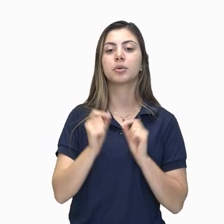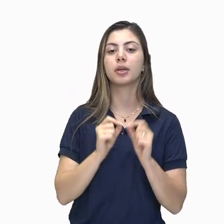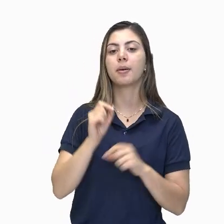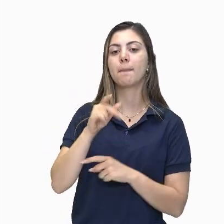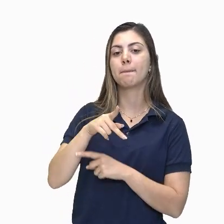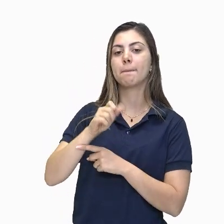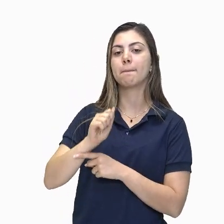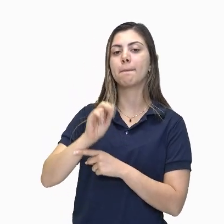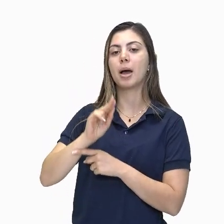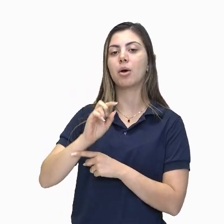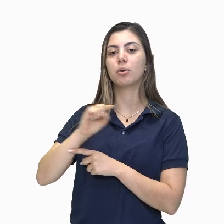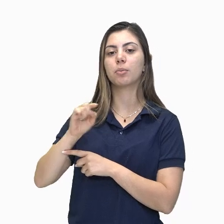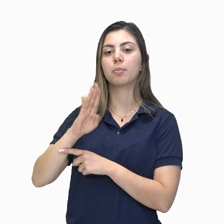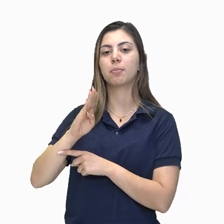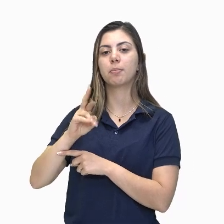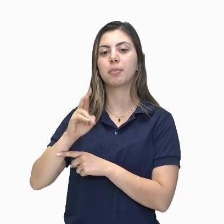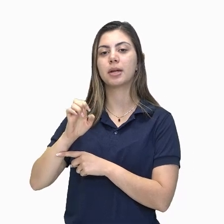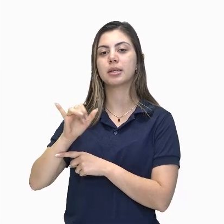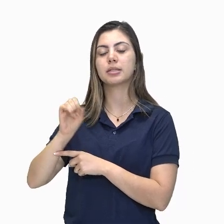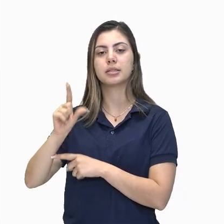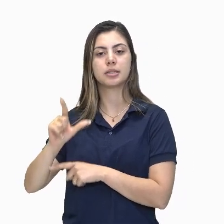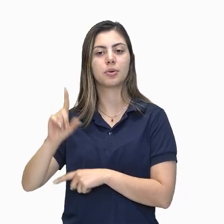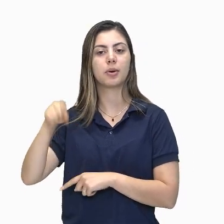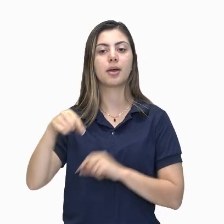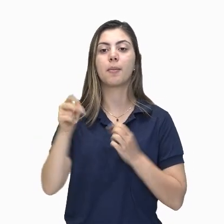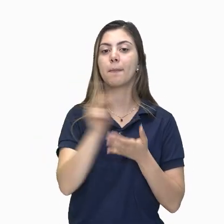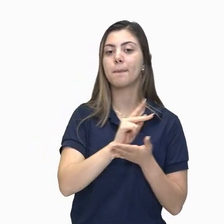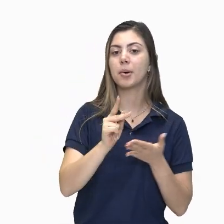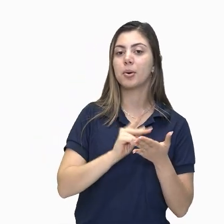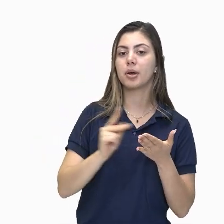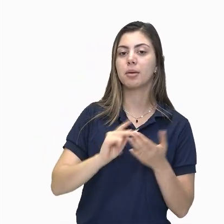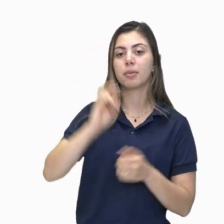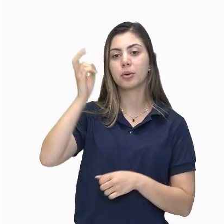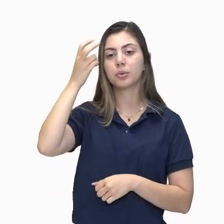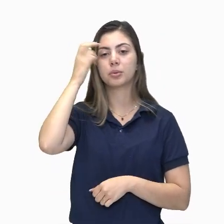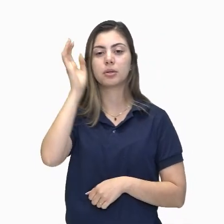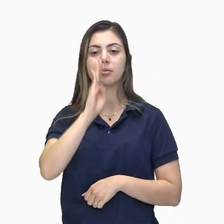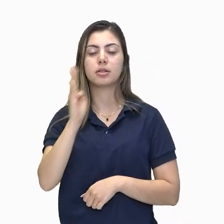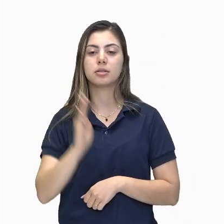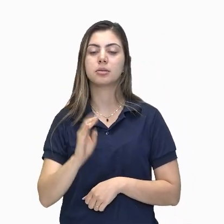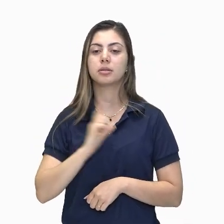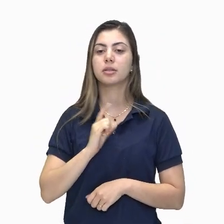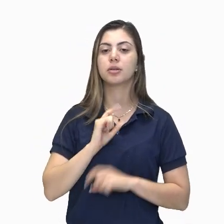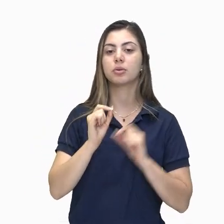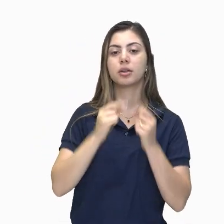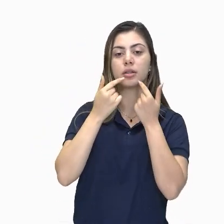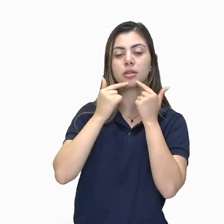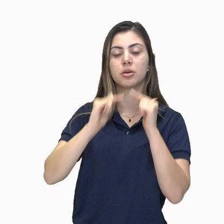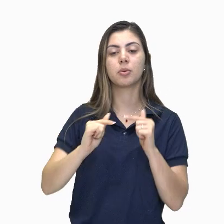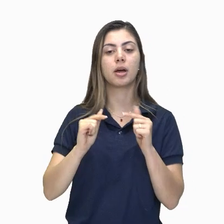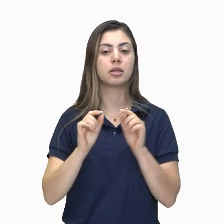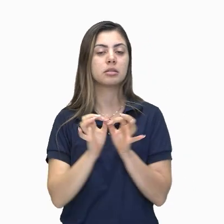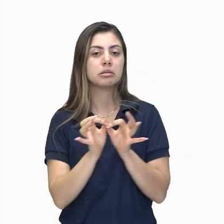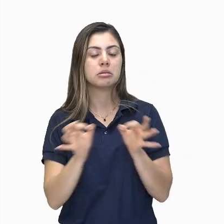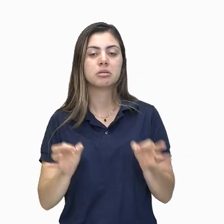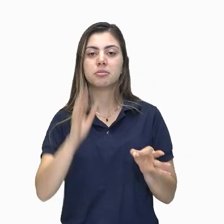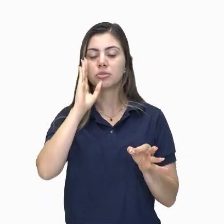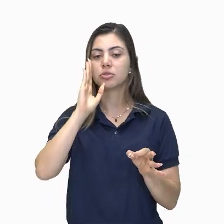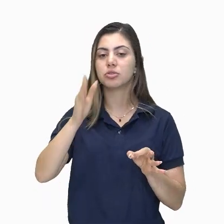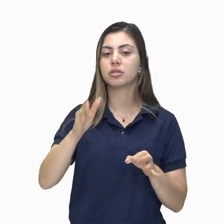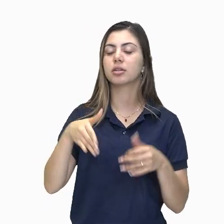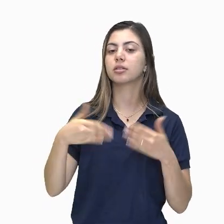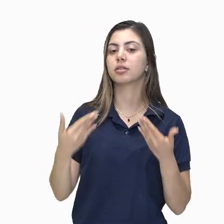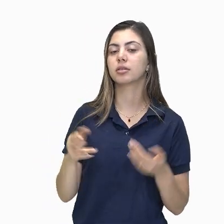Pau-Brasil, que são poemas que celebram a cultura brasileira com linguagem simples e direta. Já utiliza ali no título esse elemento, né, do